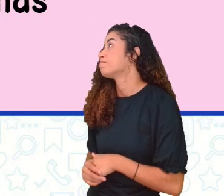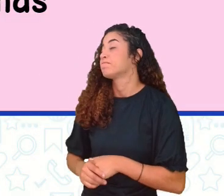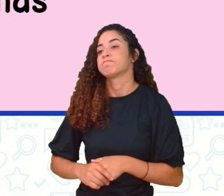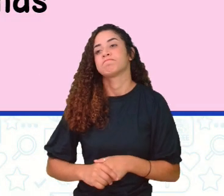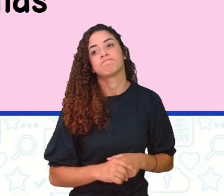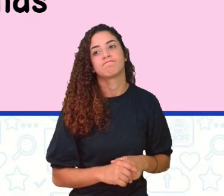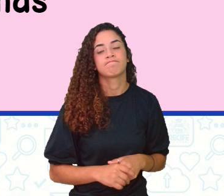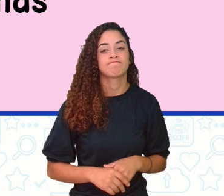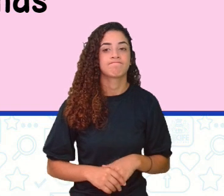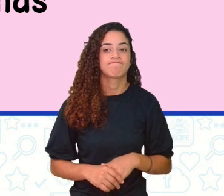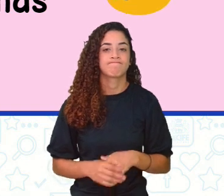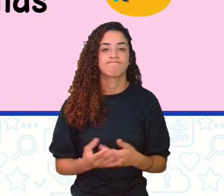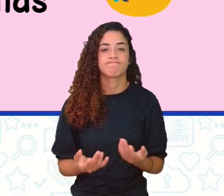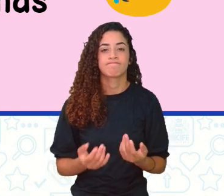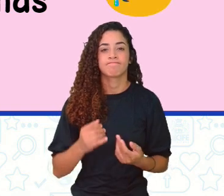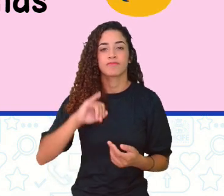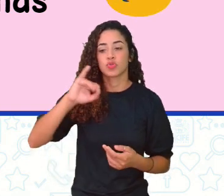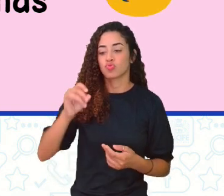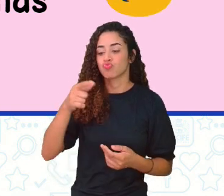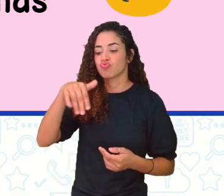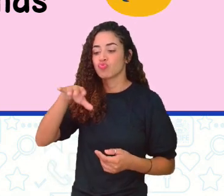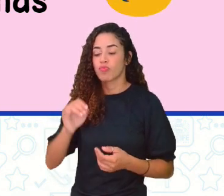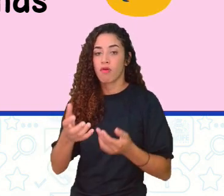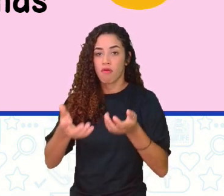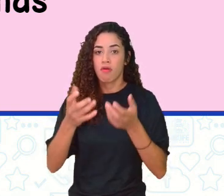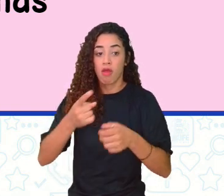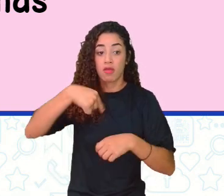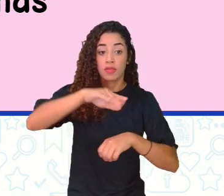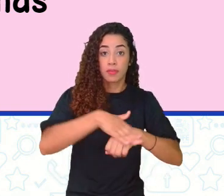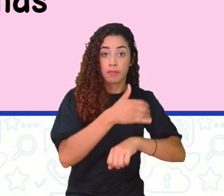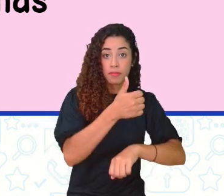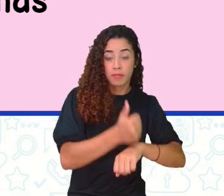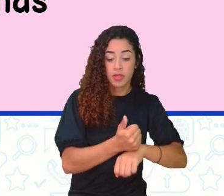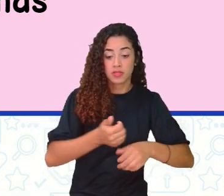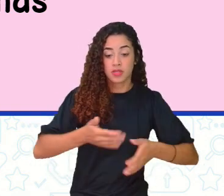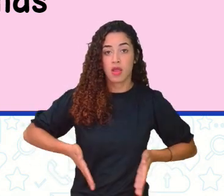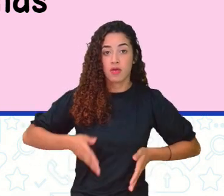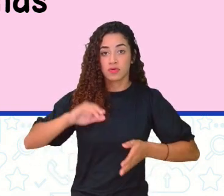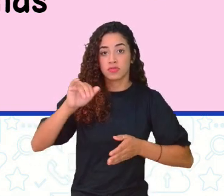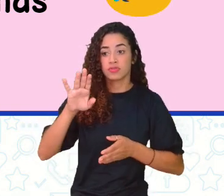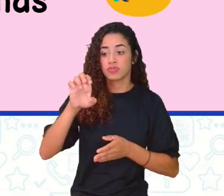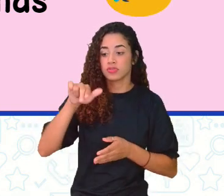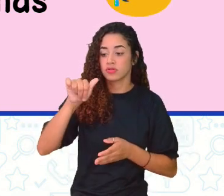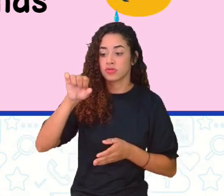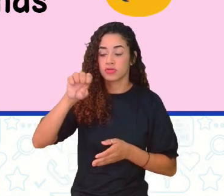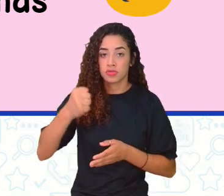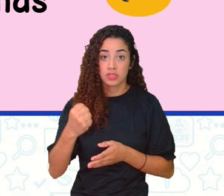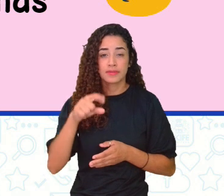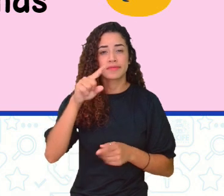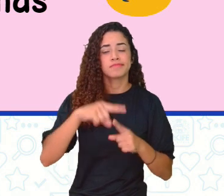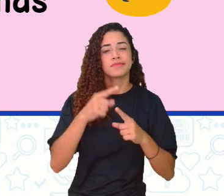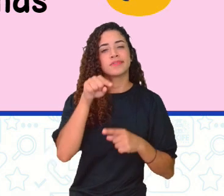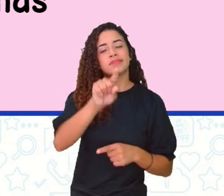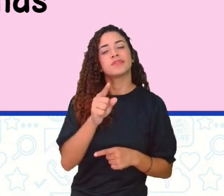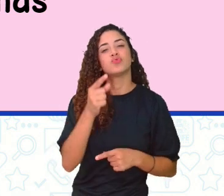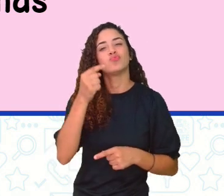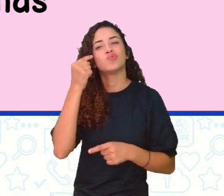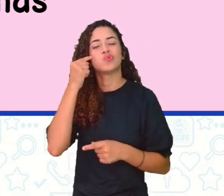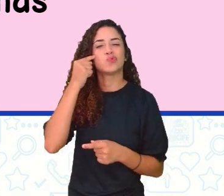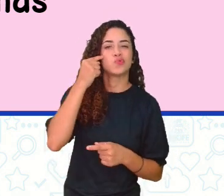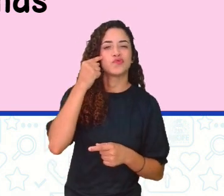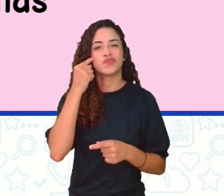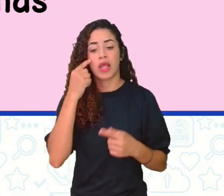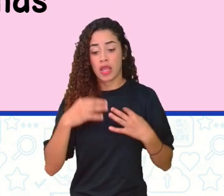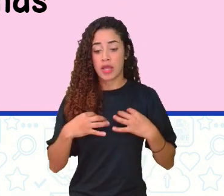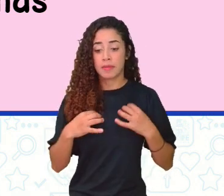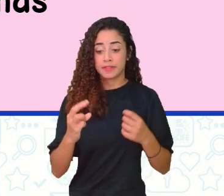zoom. João quer ir ao parque de calças jeans, mas está com dúvidas entre 3